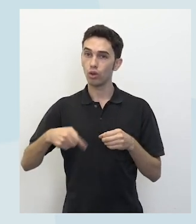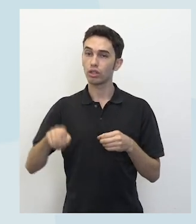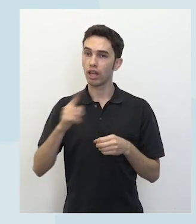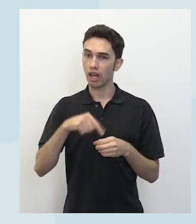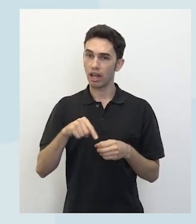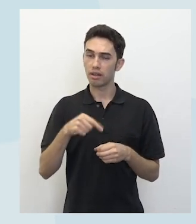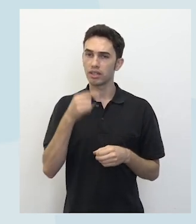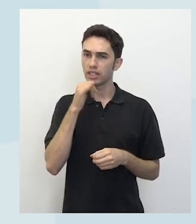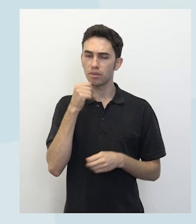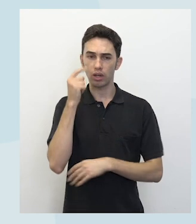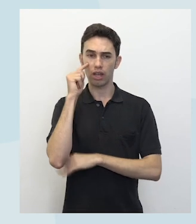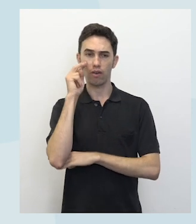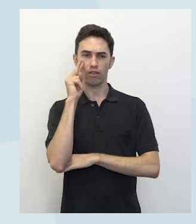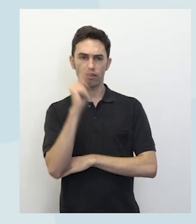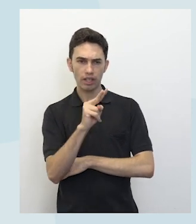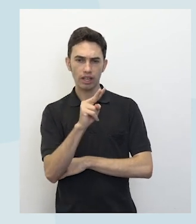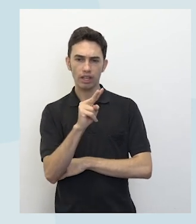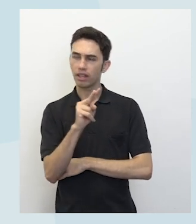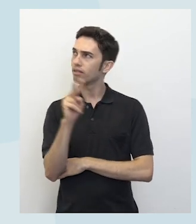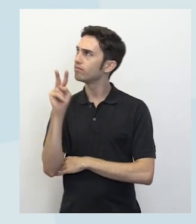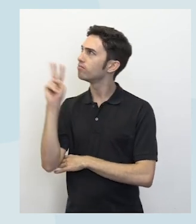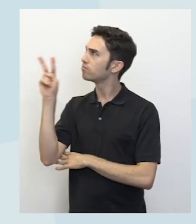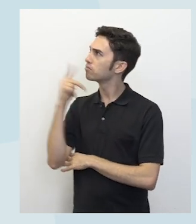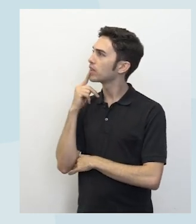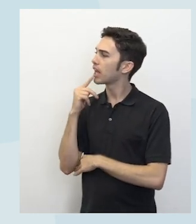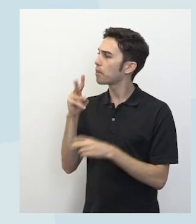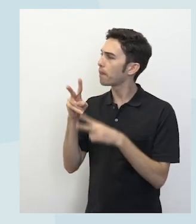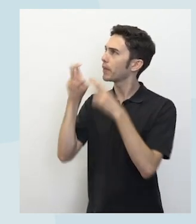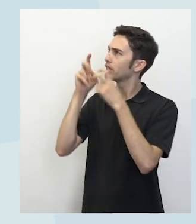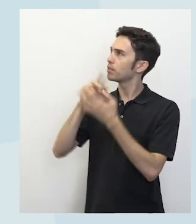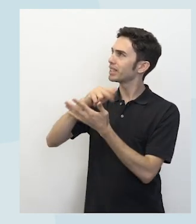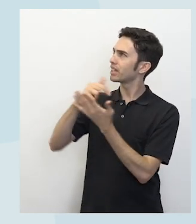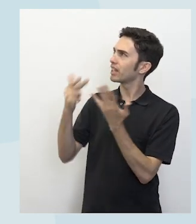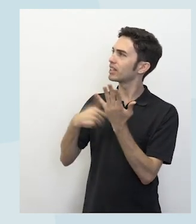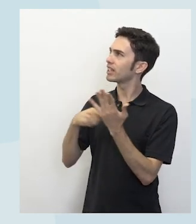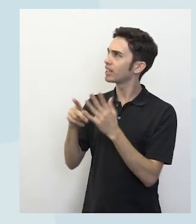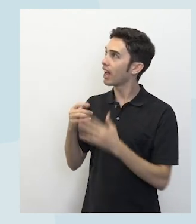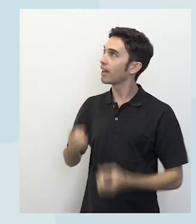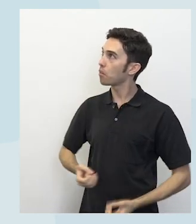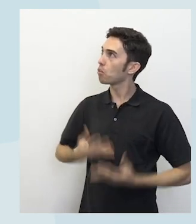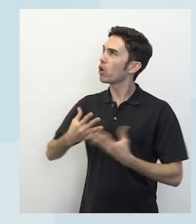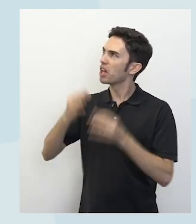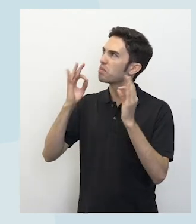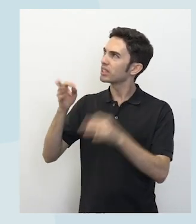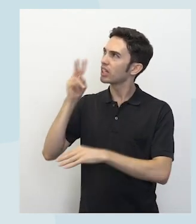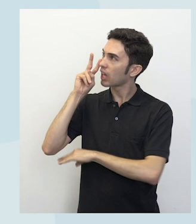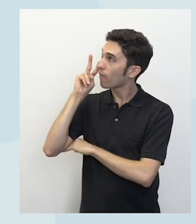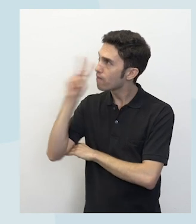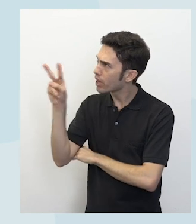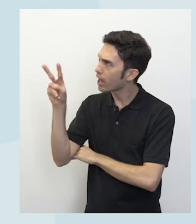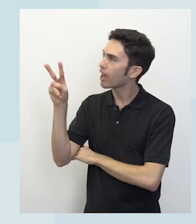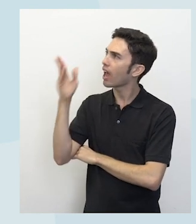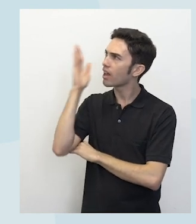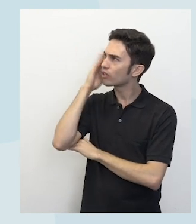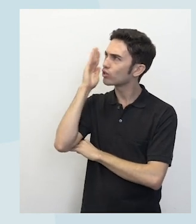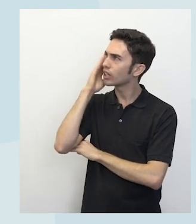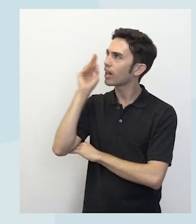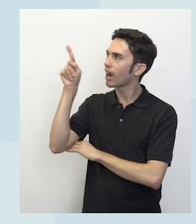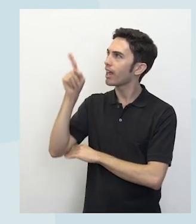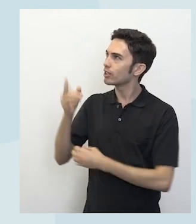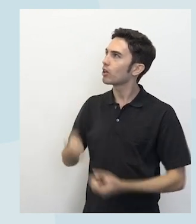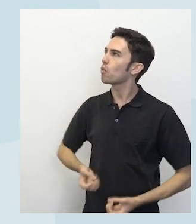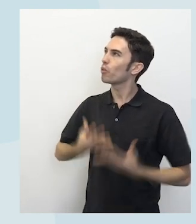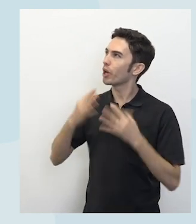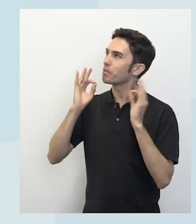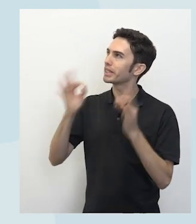eu perceber que eu estou diante de um poema? Qual a primeira característica que eu, olhando para esse texto, eu falo, opa,